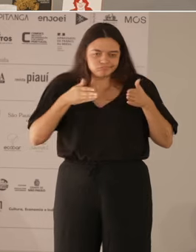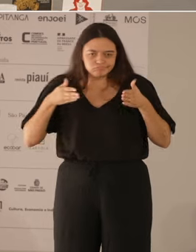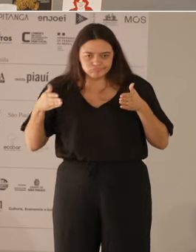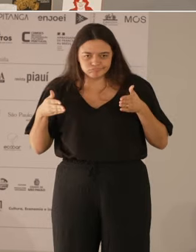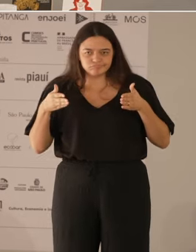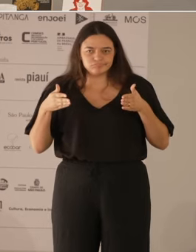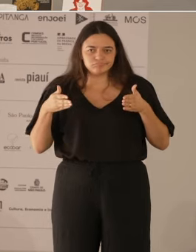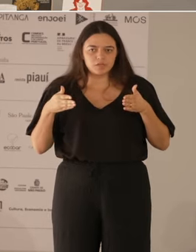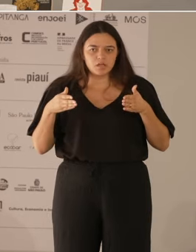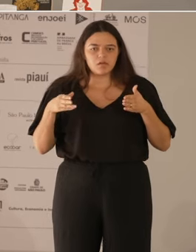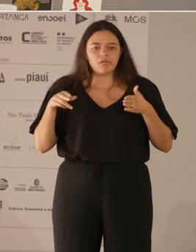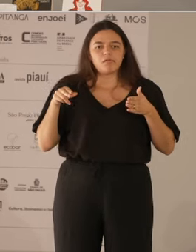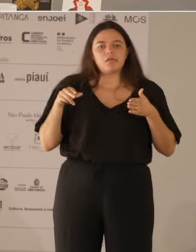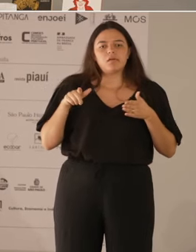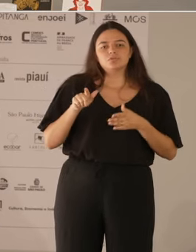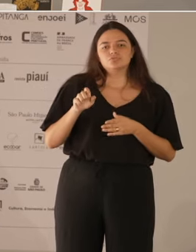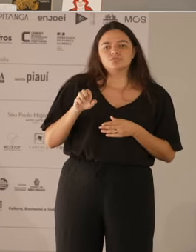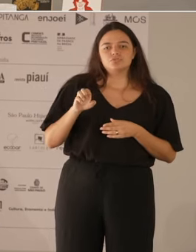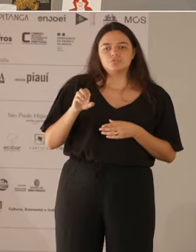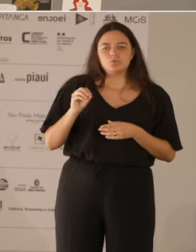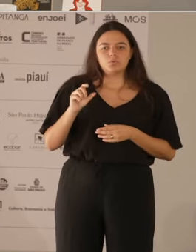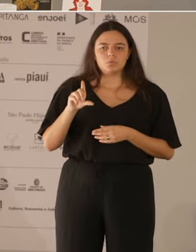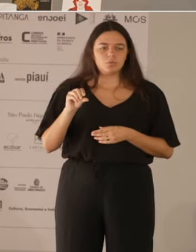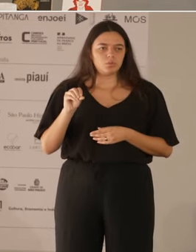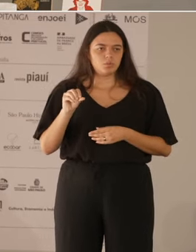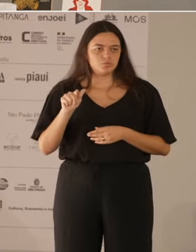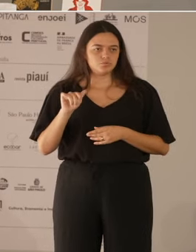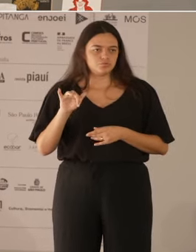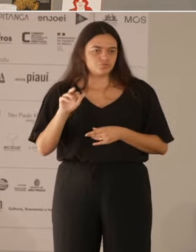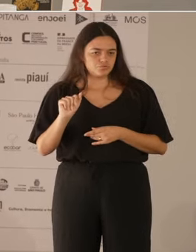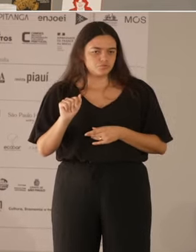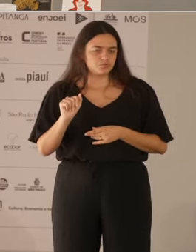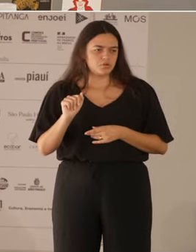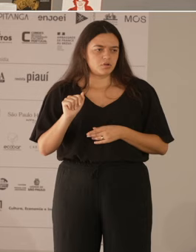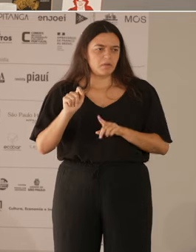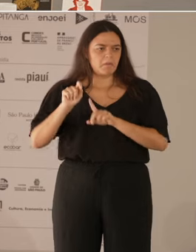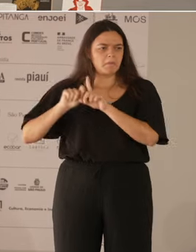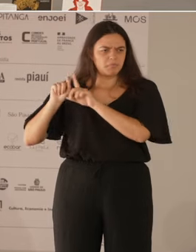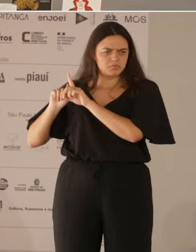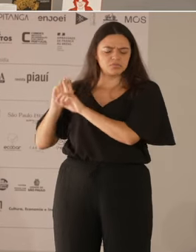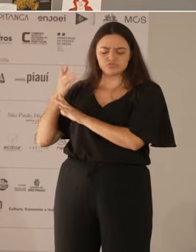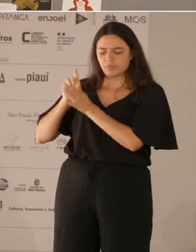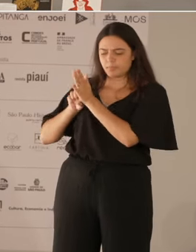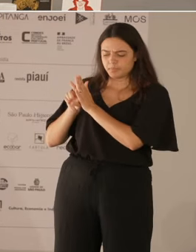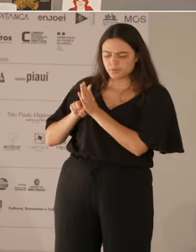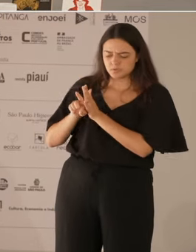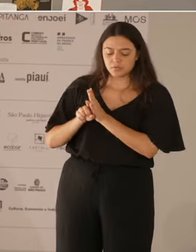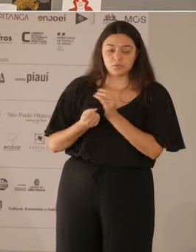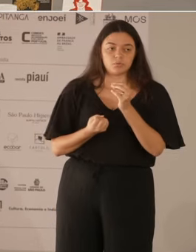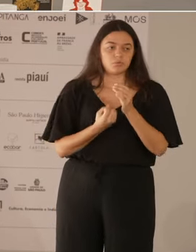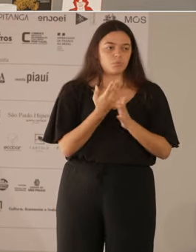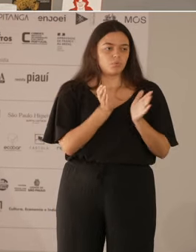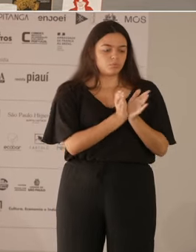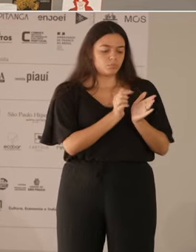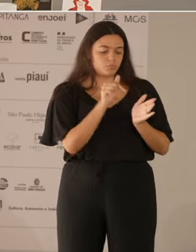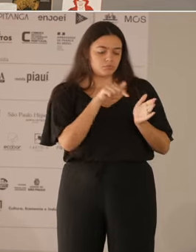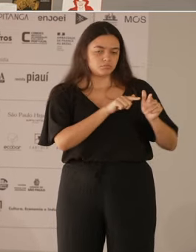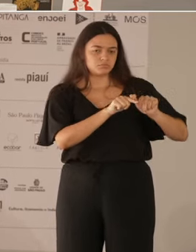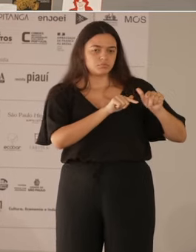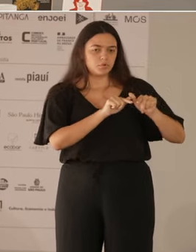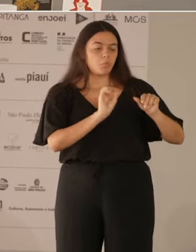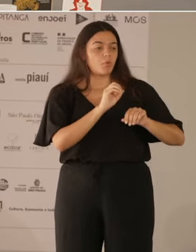União Internacional de Geologia, fiz uma matéria sobre isso para a Piauí alguns meses atrás, E aí você criou um grupo de trabalho para propor quando é